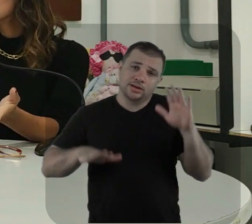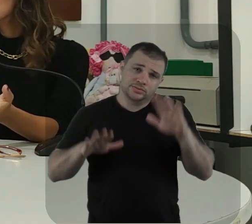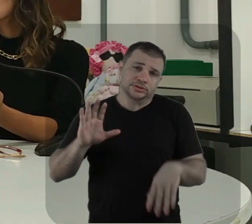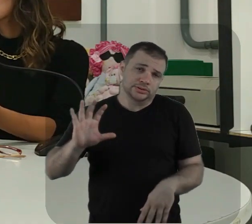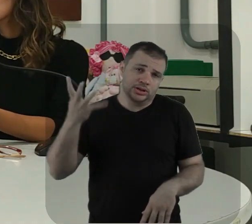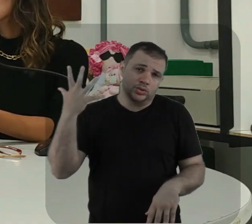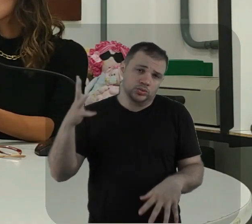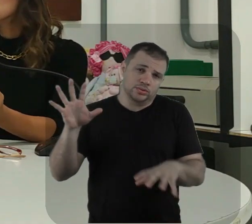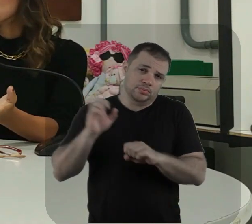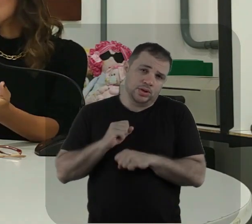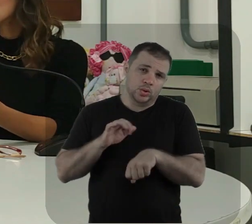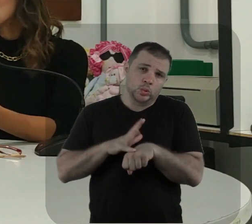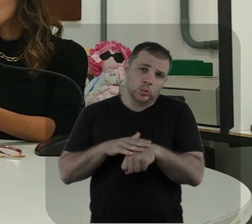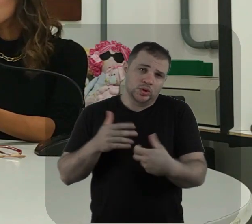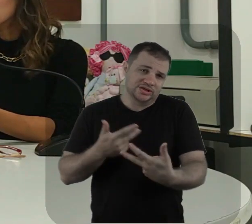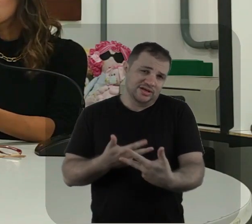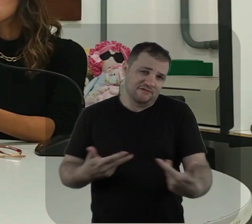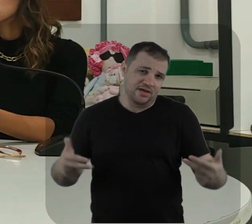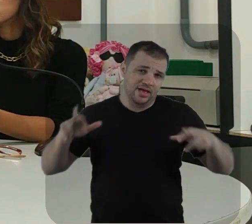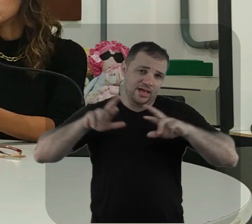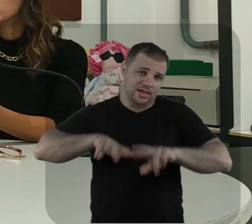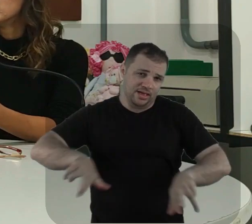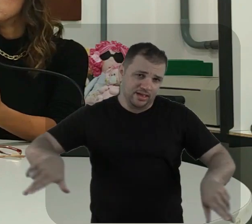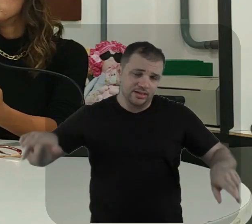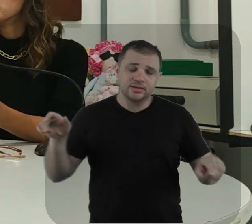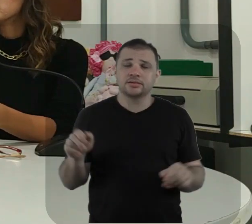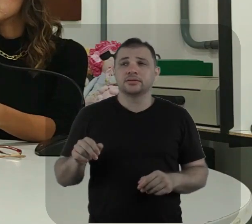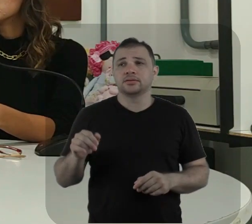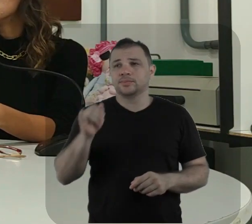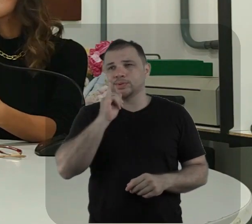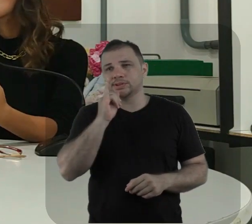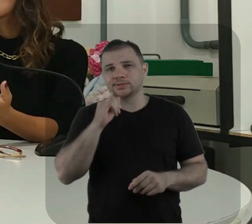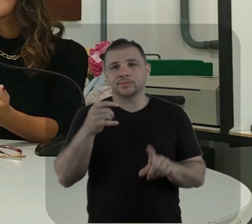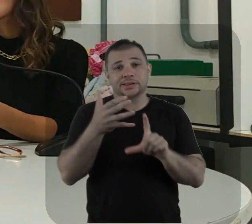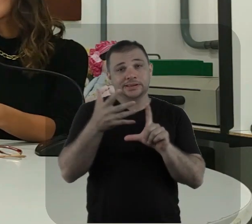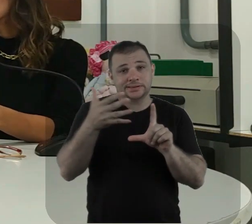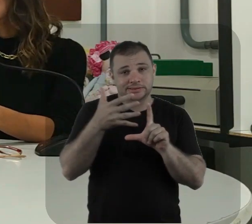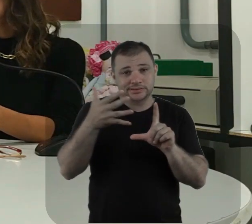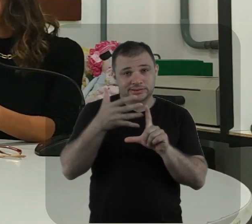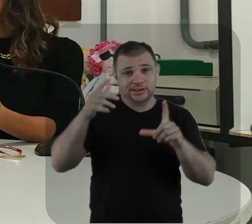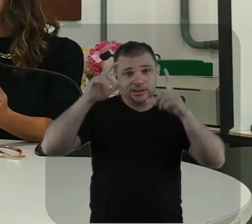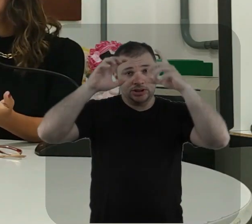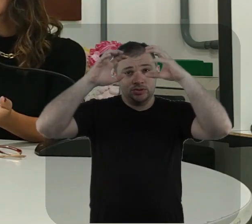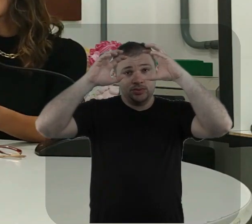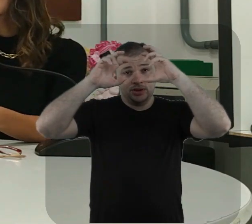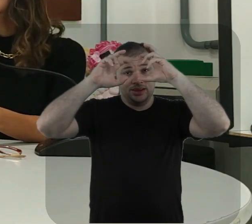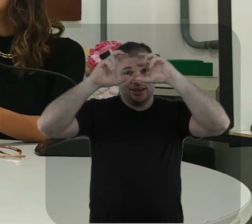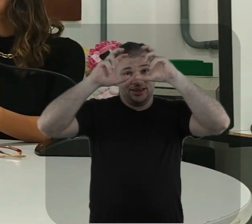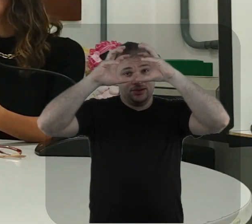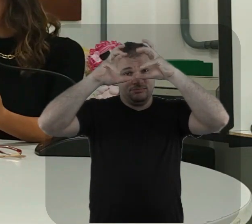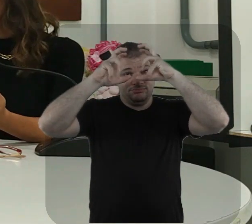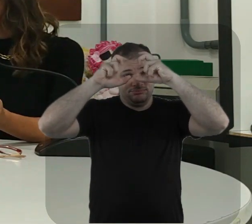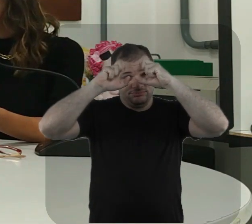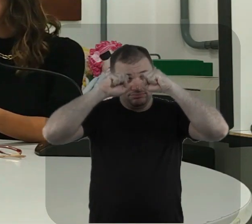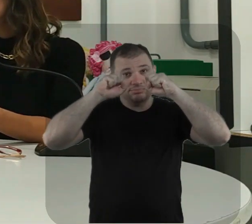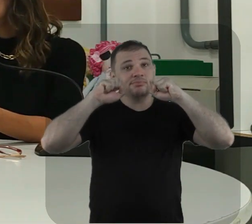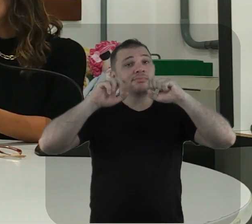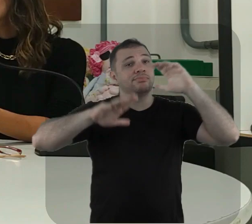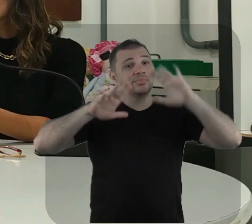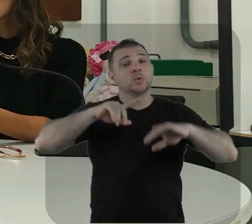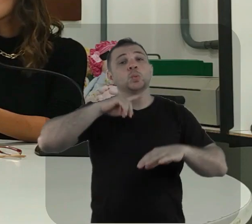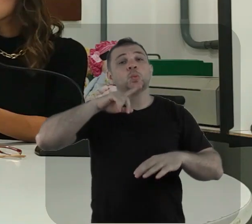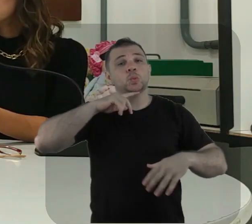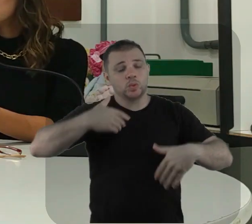muitos adoecimentos a nível biológico orgânico, né? sim, Muitas síndromes neurodegenerativas que às vezes